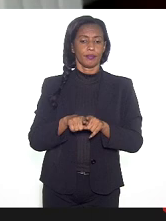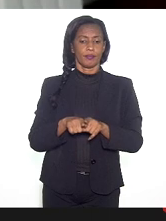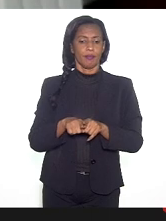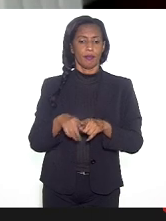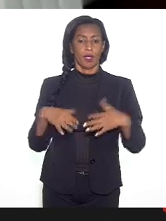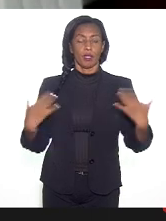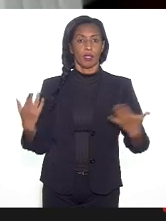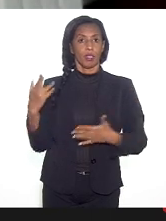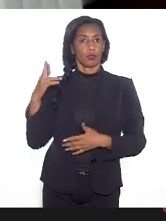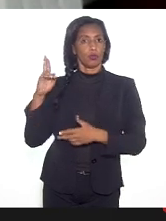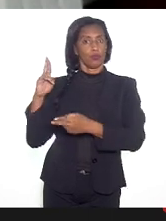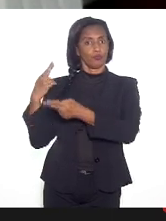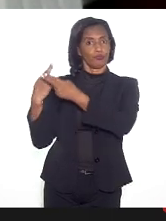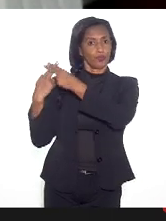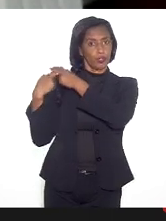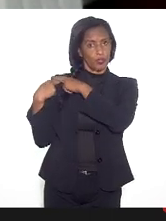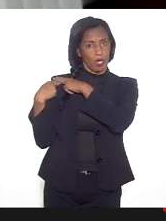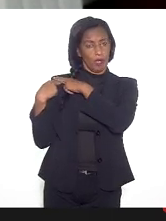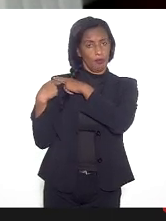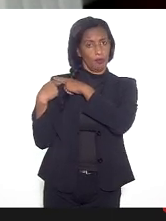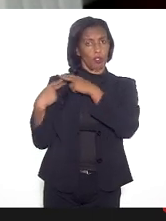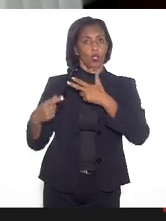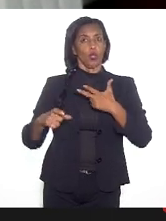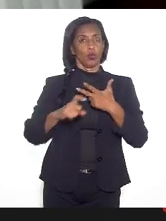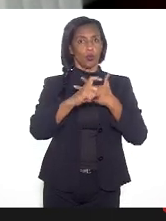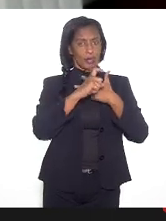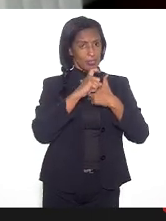a chefia do Poder Executivo quanto o Poder